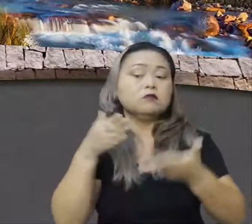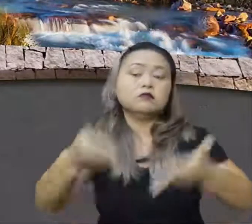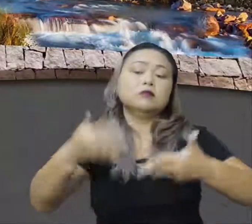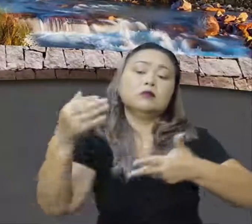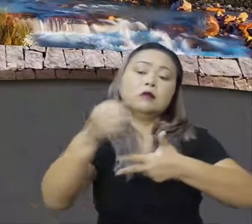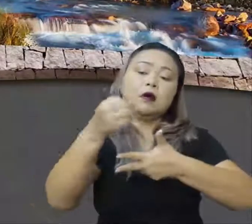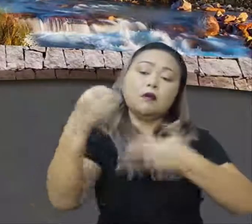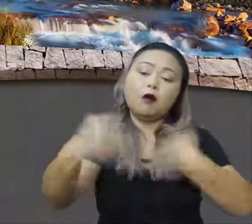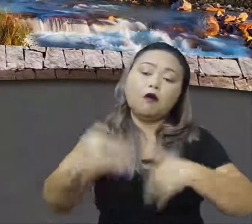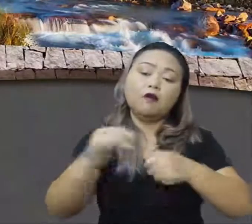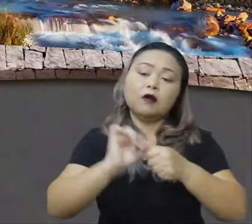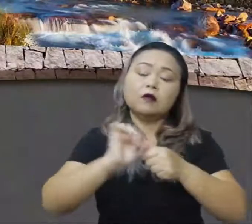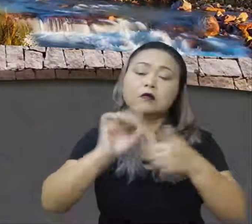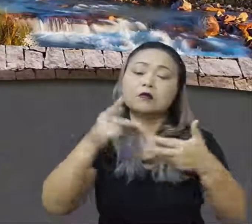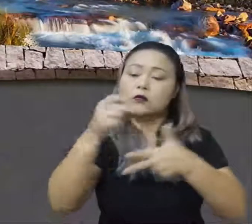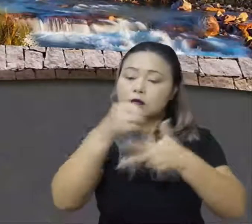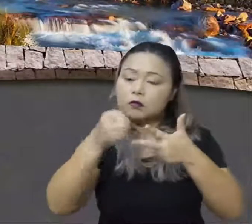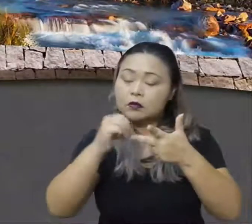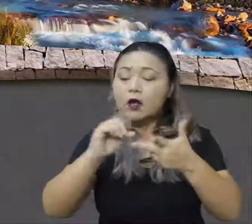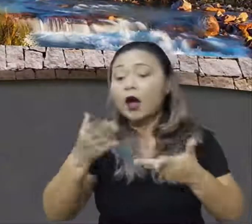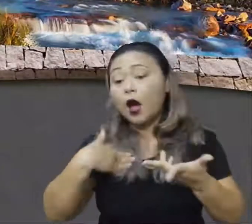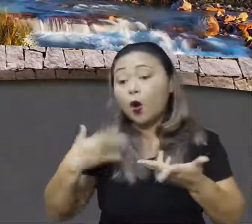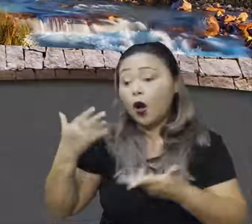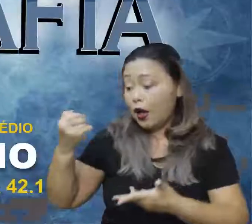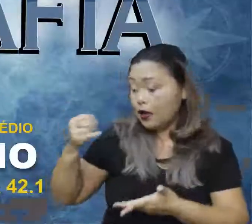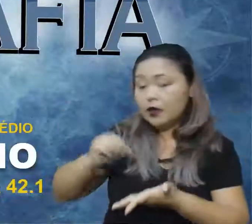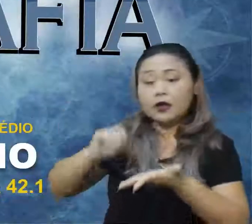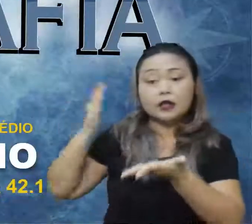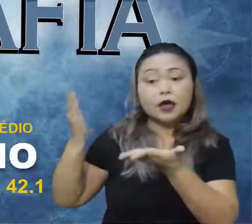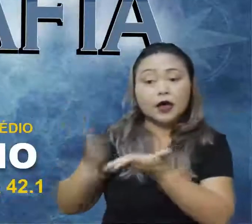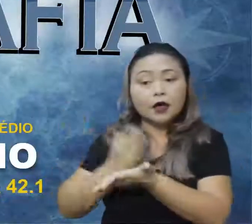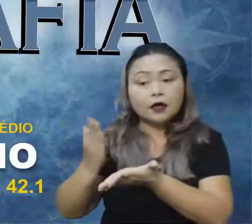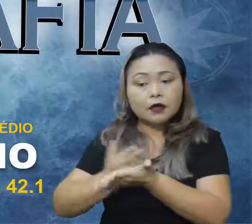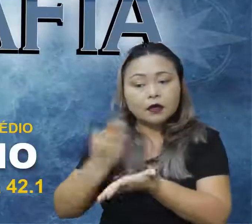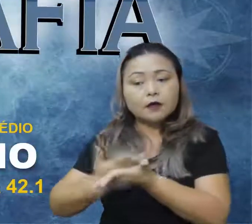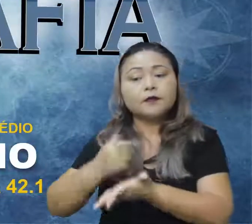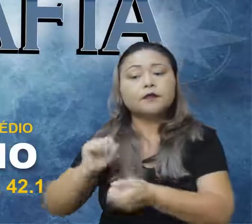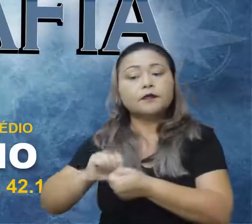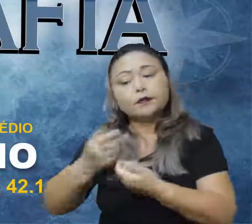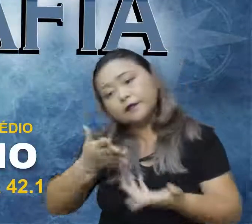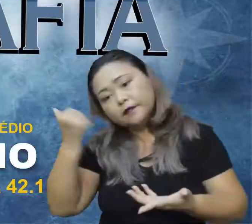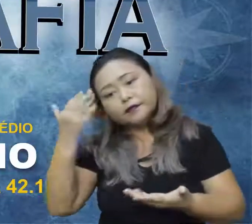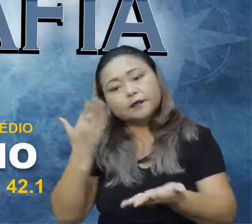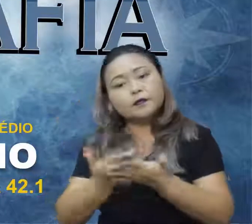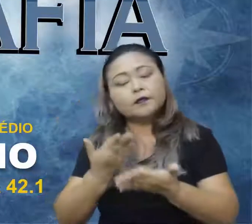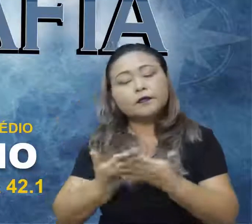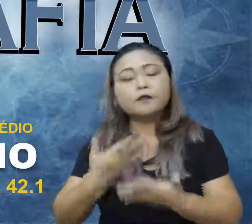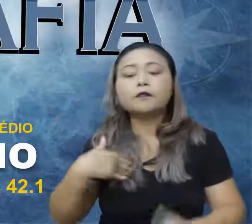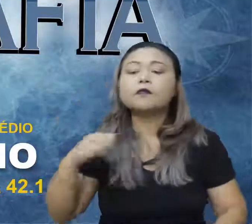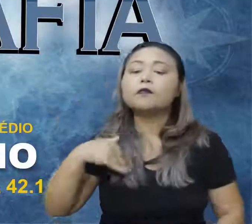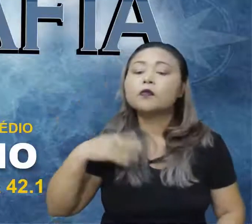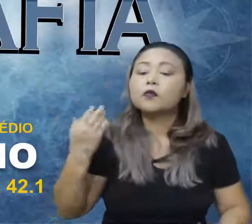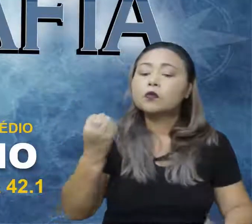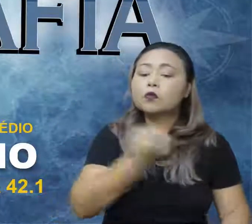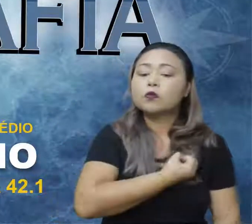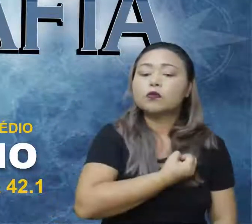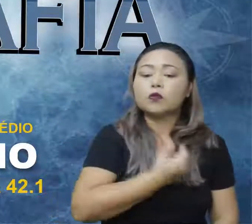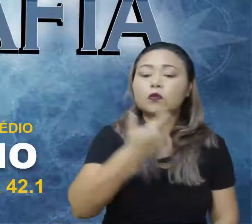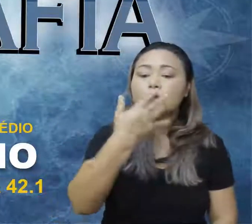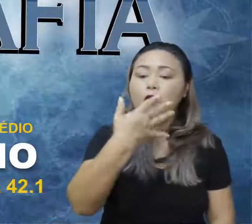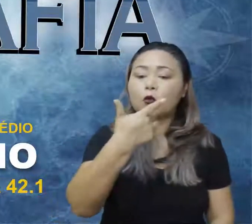caderno na mão aí e vamos para a nossa aula. Vamos lá! Aula 42.1.